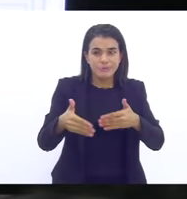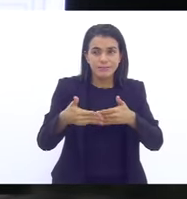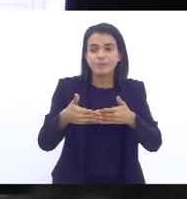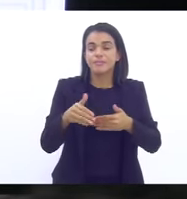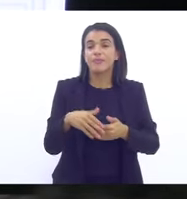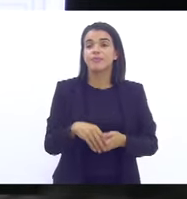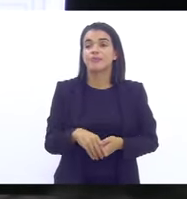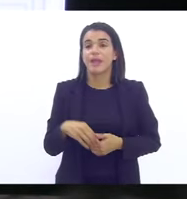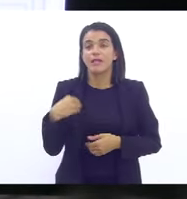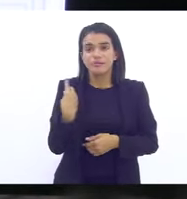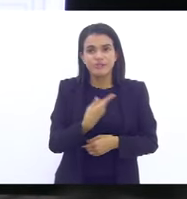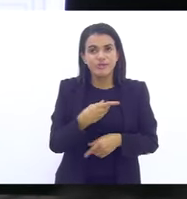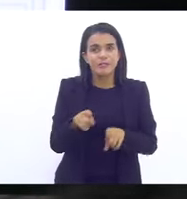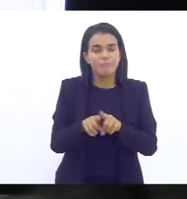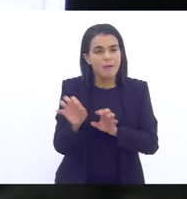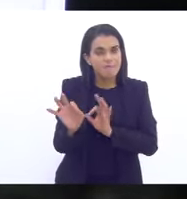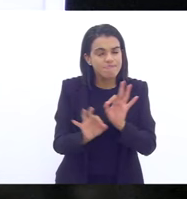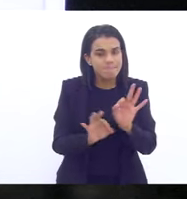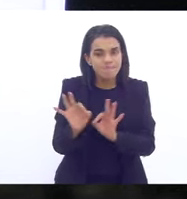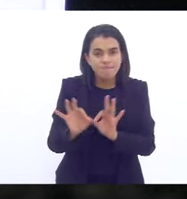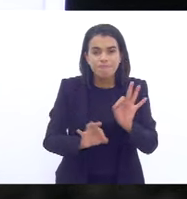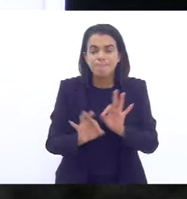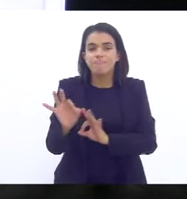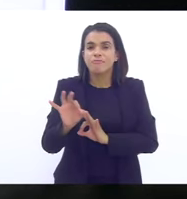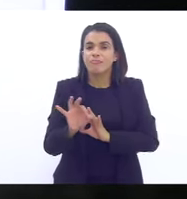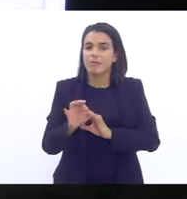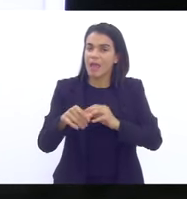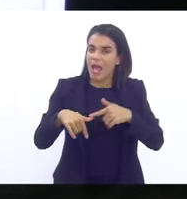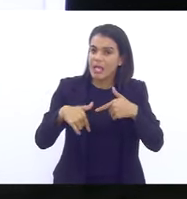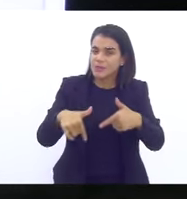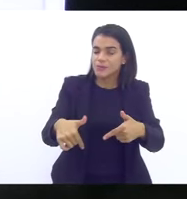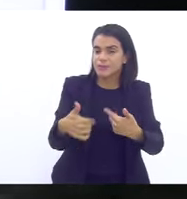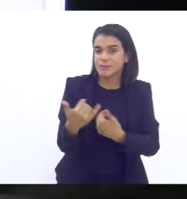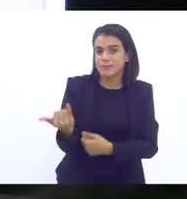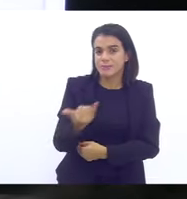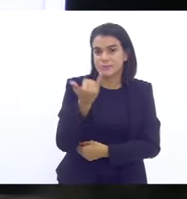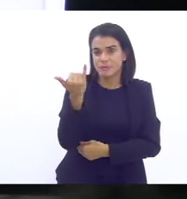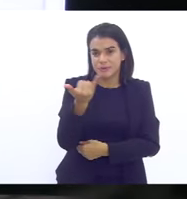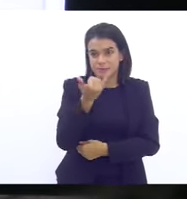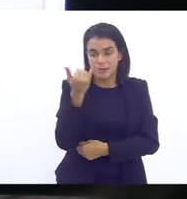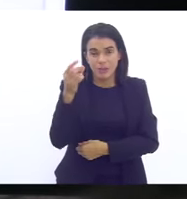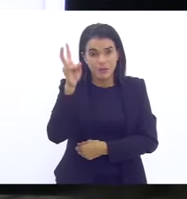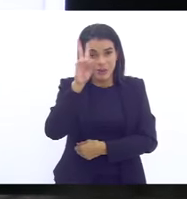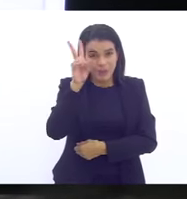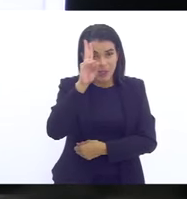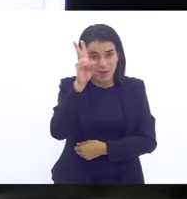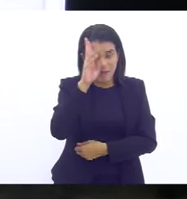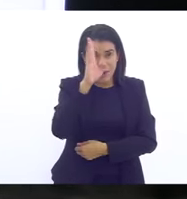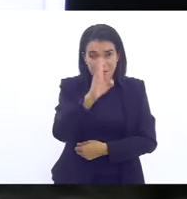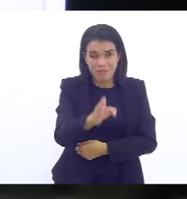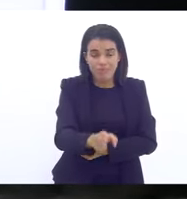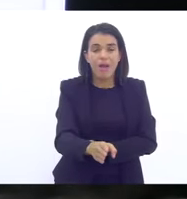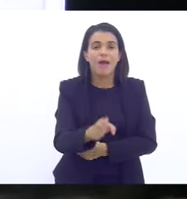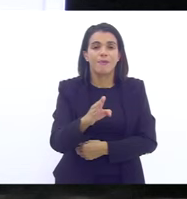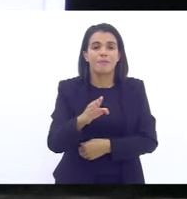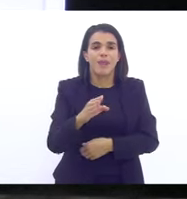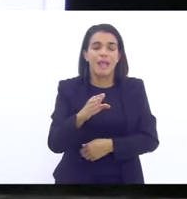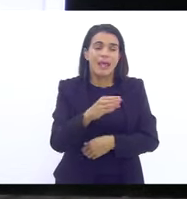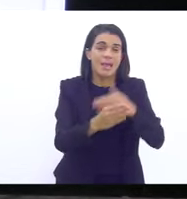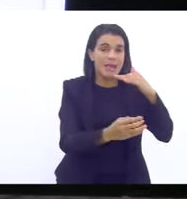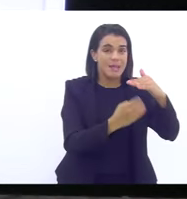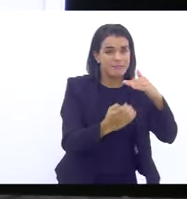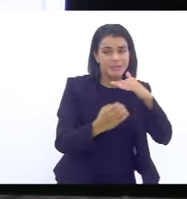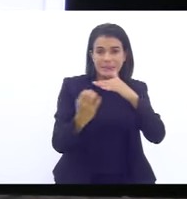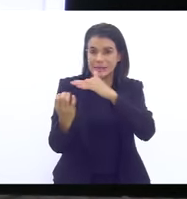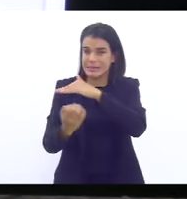a gente também desenvolveu algumas ações importantes. A gente estabeleceu toda segunda-feira uma reunião com os concessionárias para poder bater todas